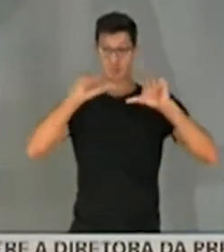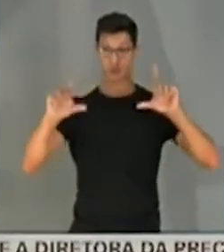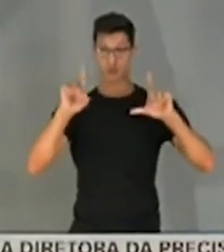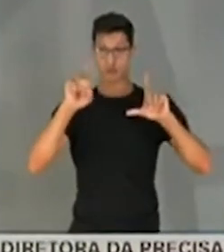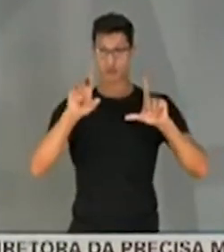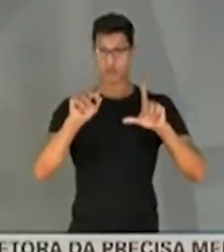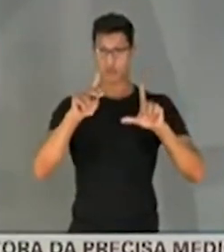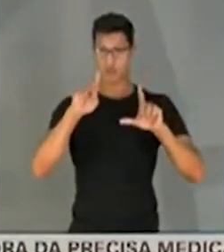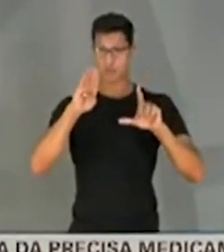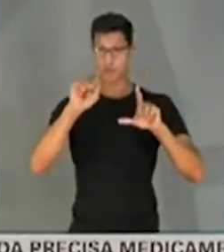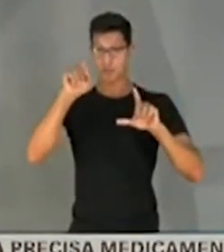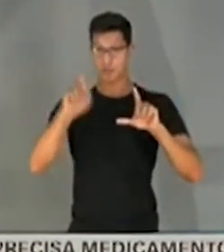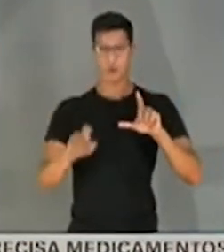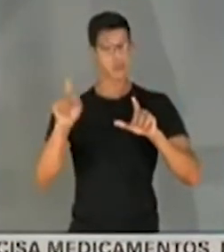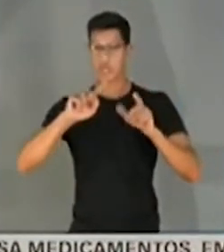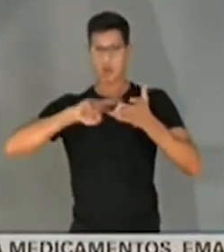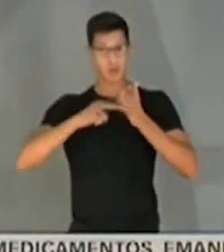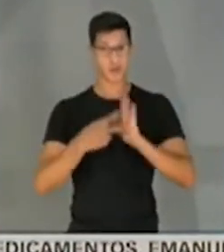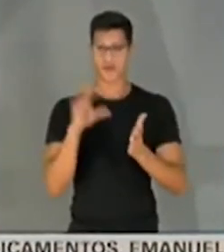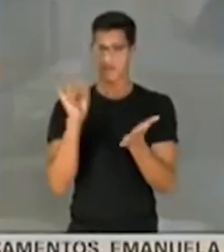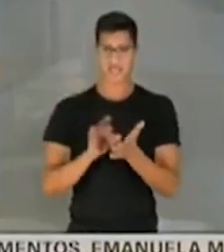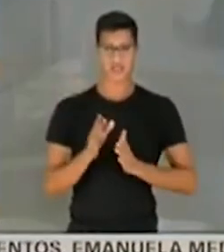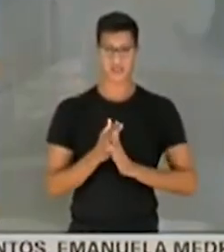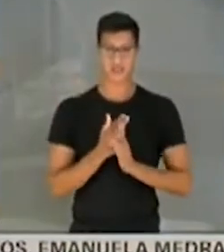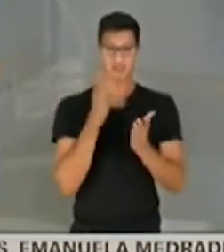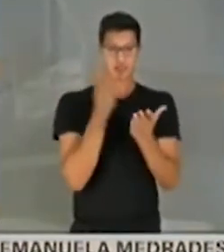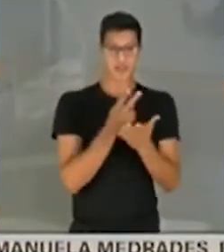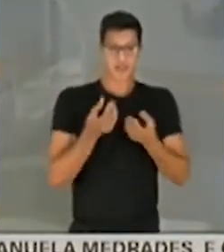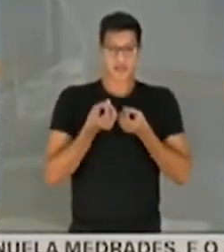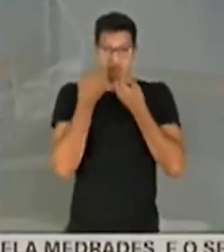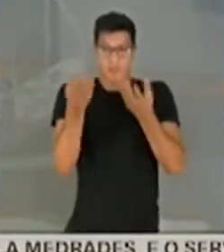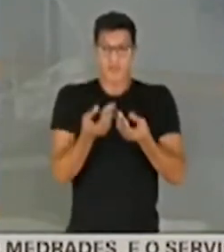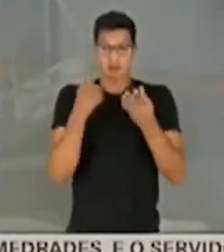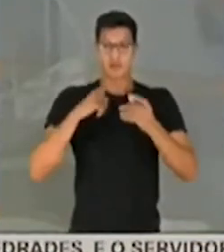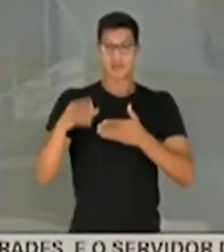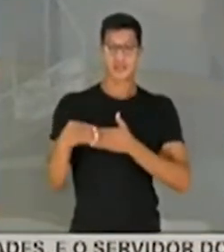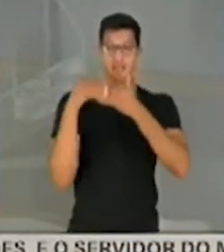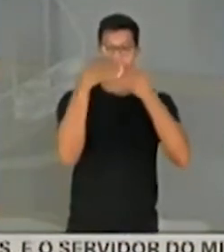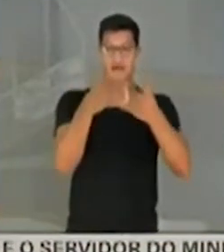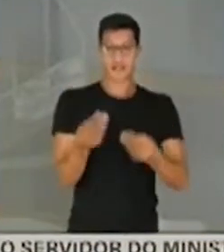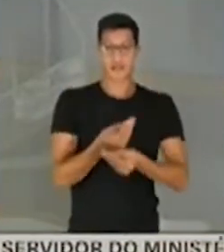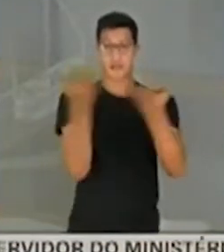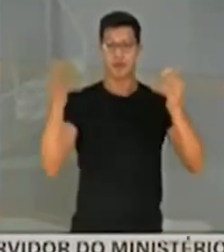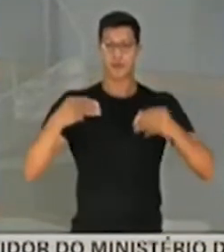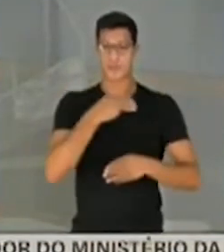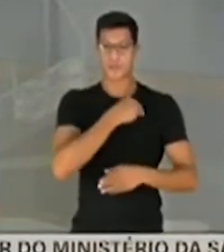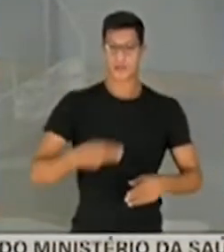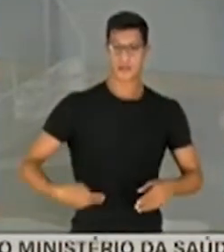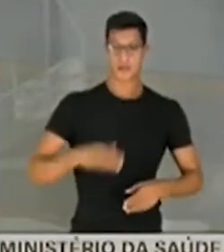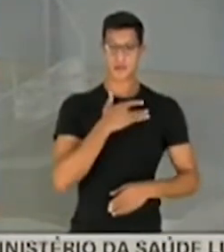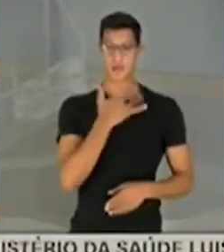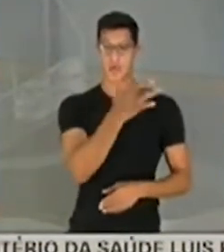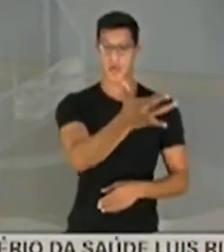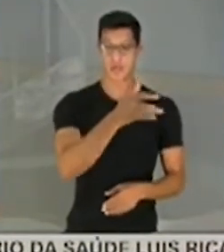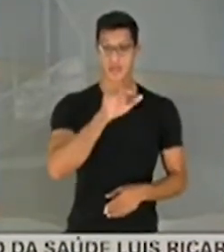Dropbox, não corresponde à verdade. E as mesmas informações que foram levadas a público pelo ministro Onyx e